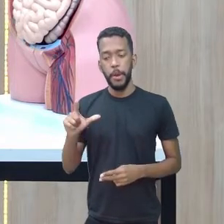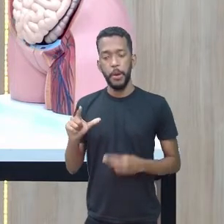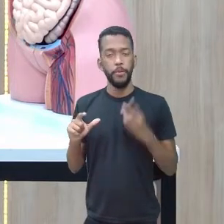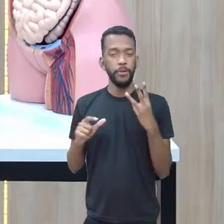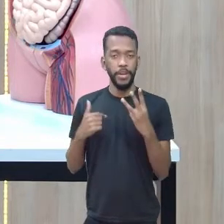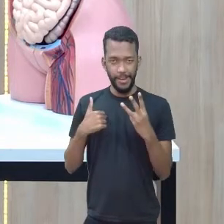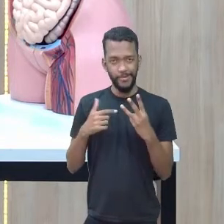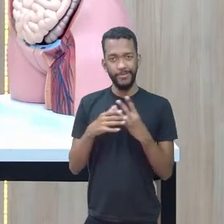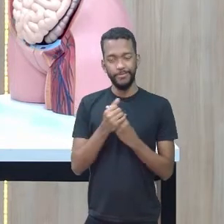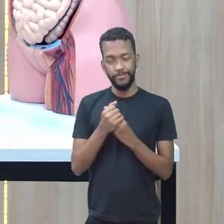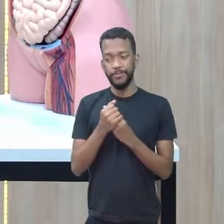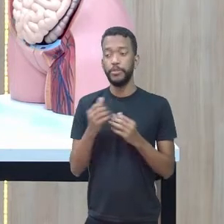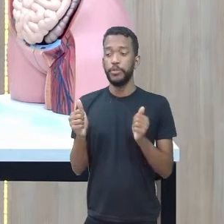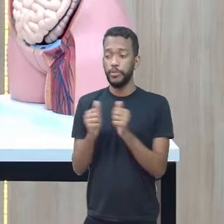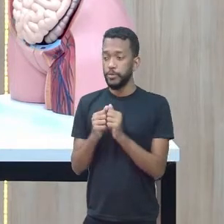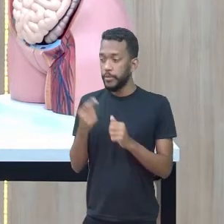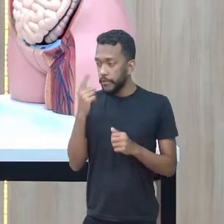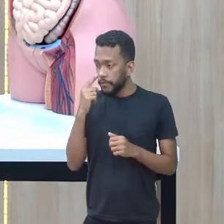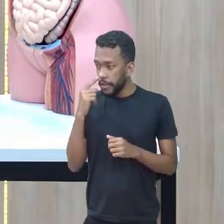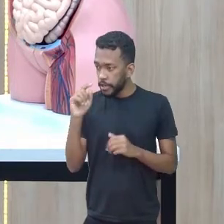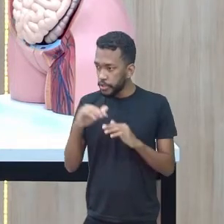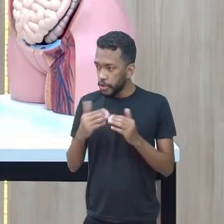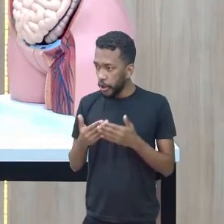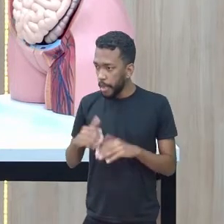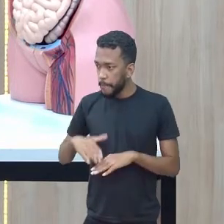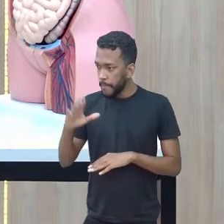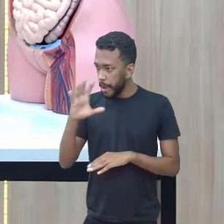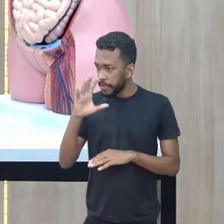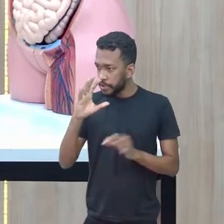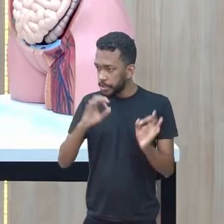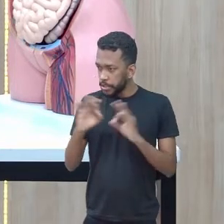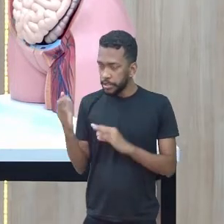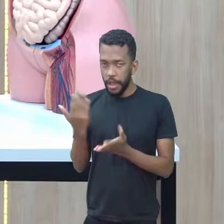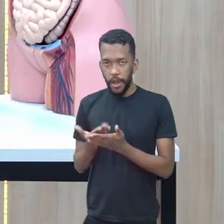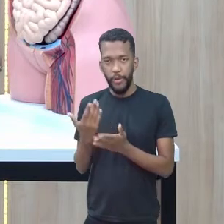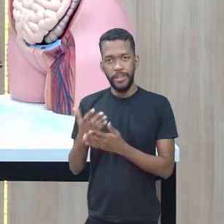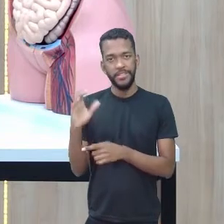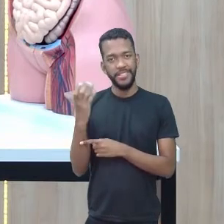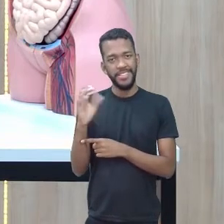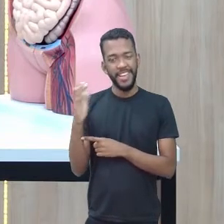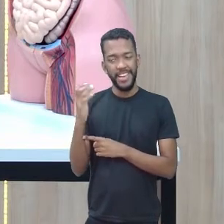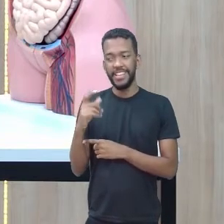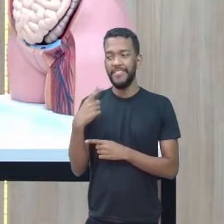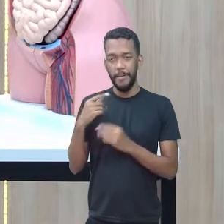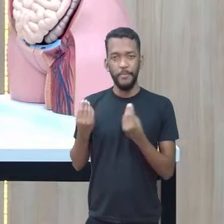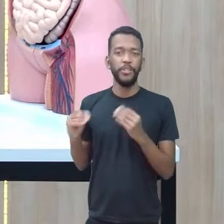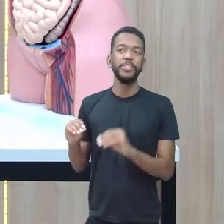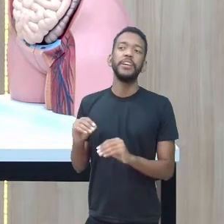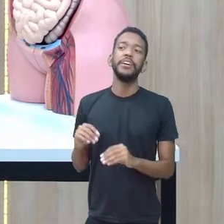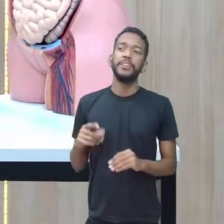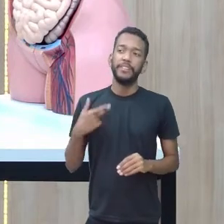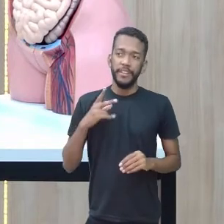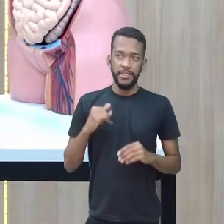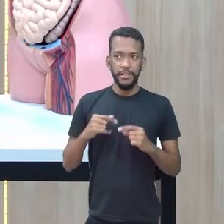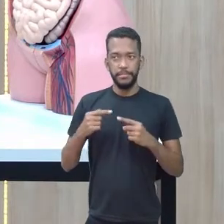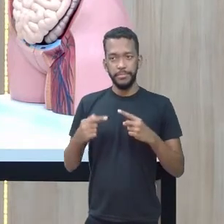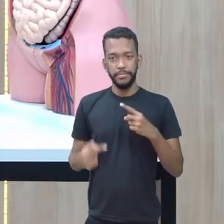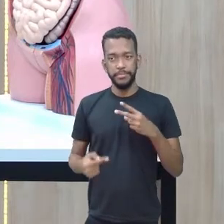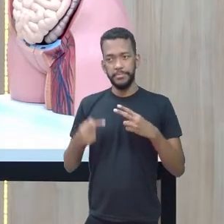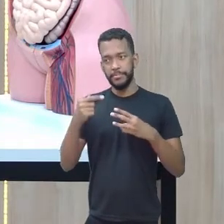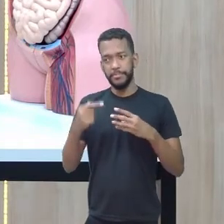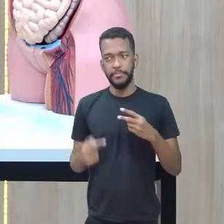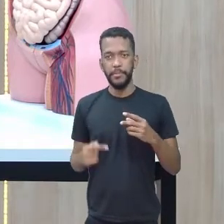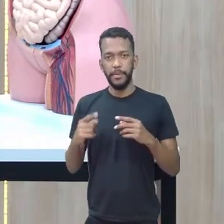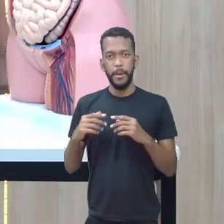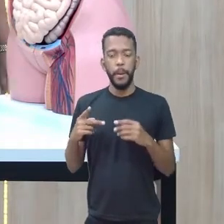ver qual é a escola que está mais assistindo a aula de ciência. E a gente vai colocar aqui. Vou fazer um ranking, eu quero fazer aqui